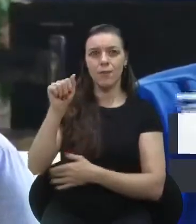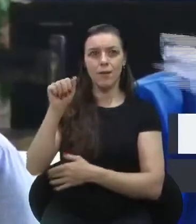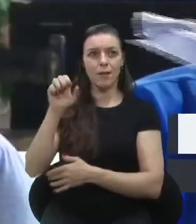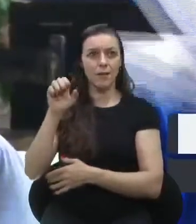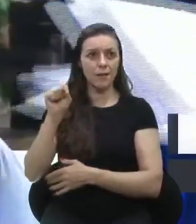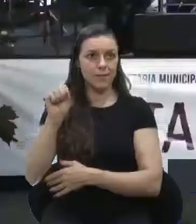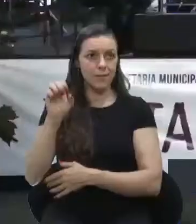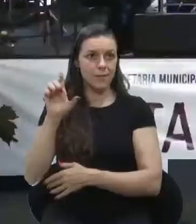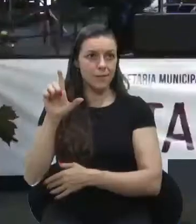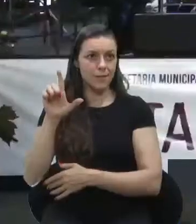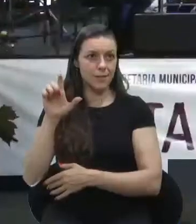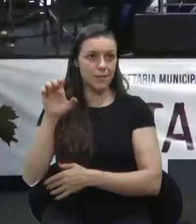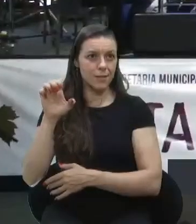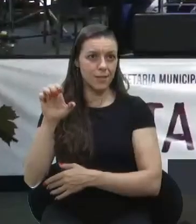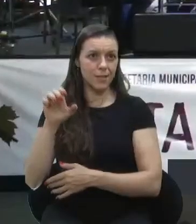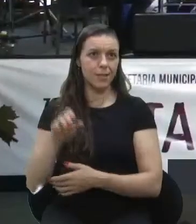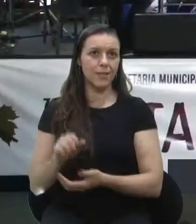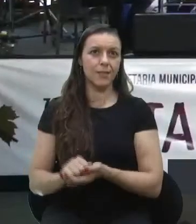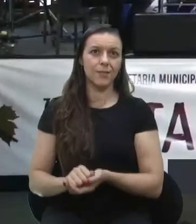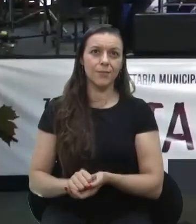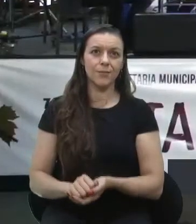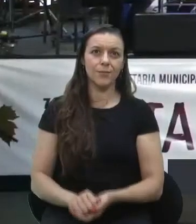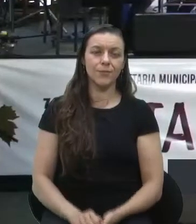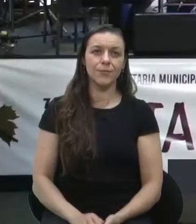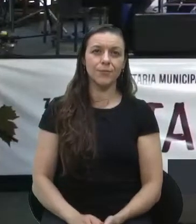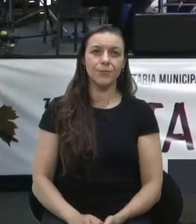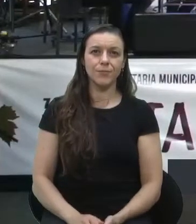senhora presidente.